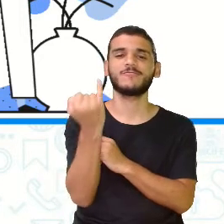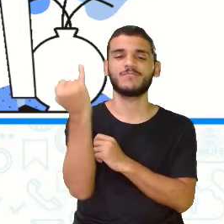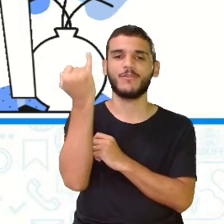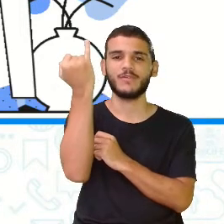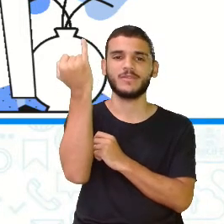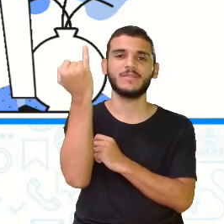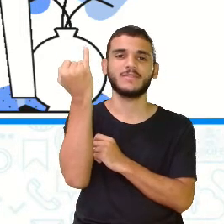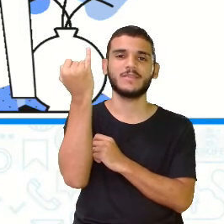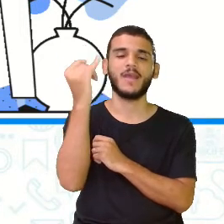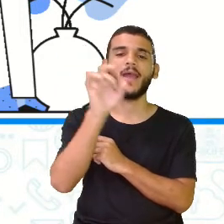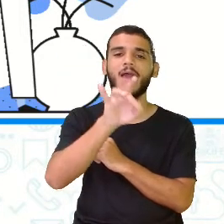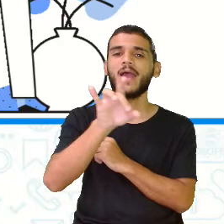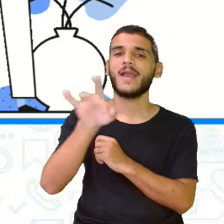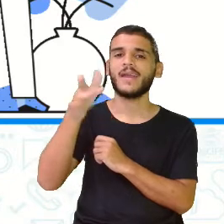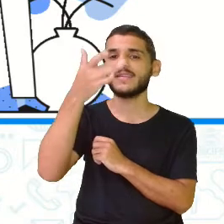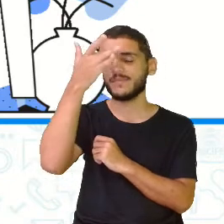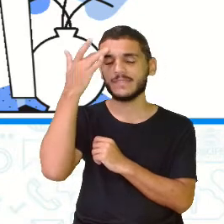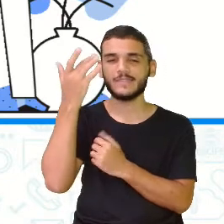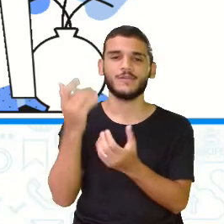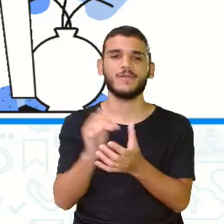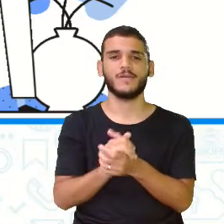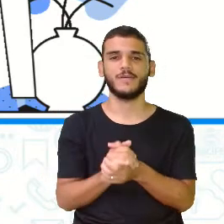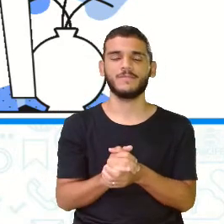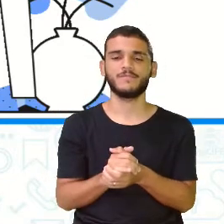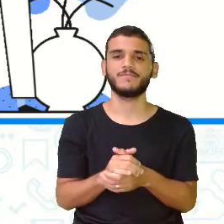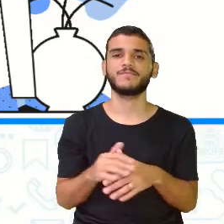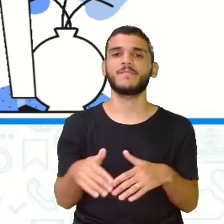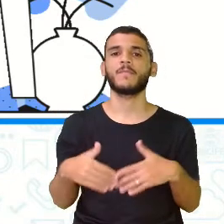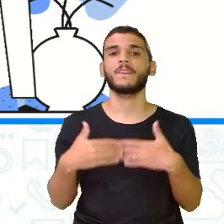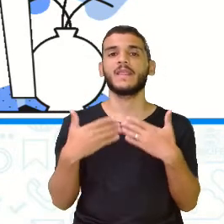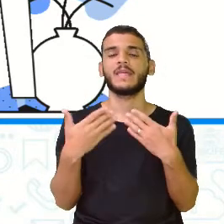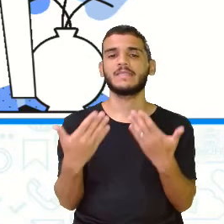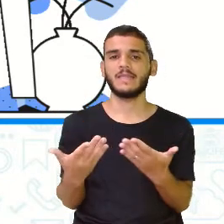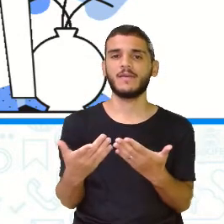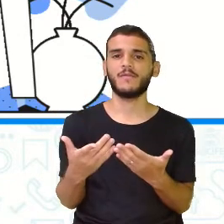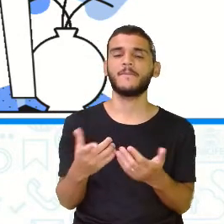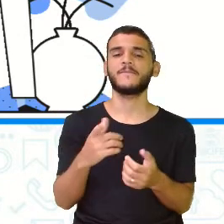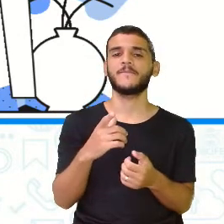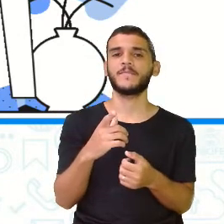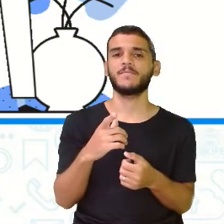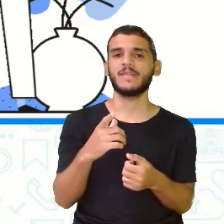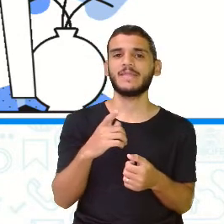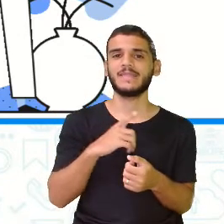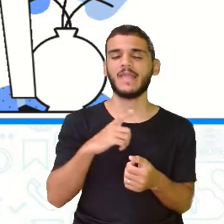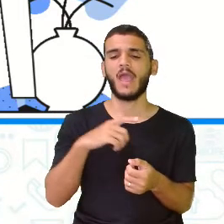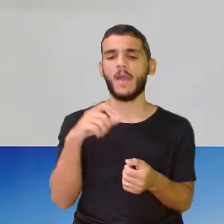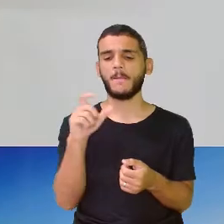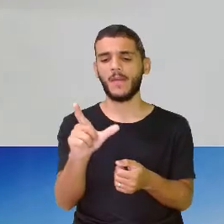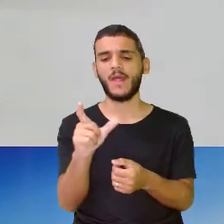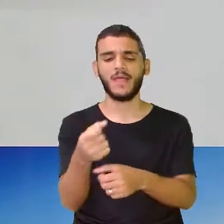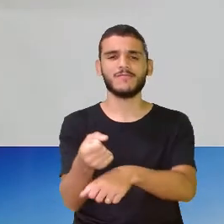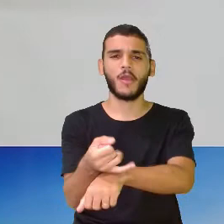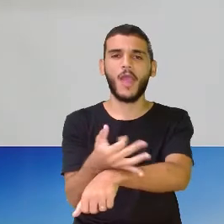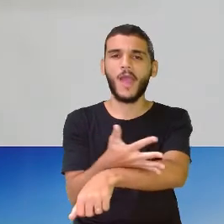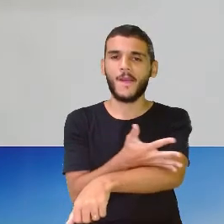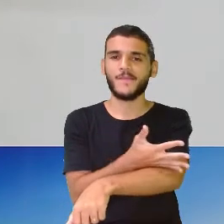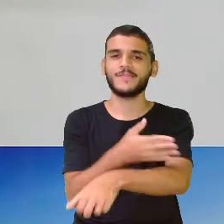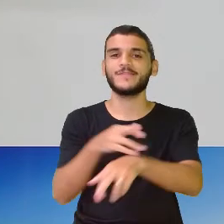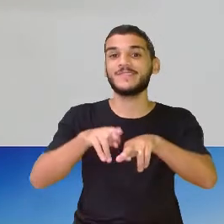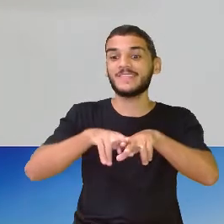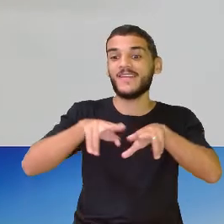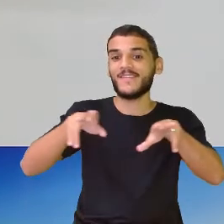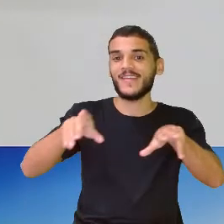na vida da gente e como tem palavras que trazem assim, emoções diferenciadas para nós,